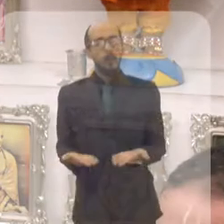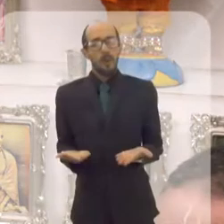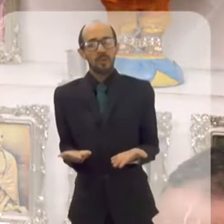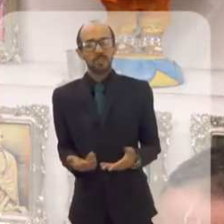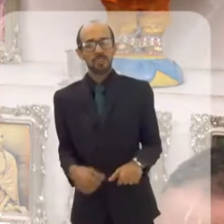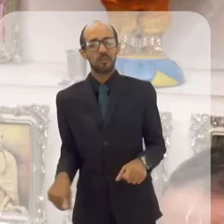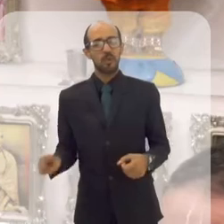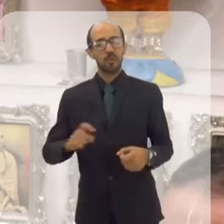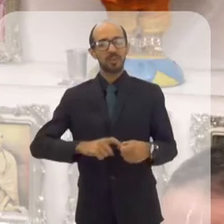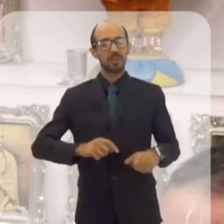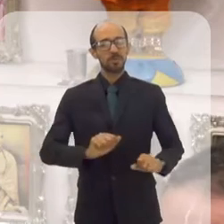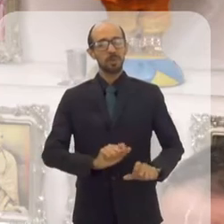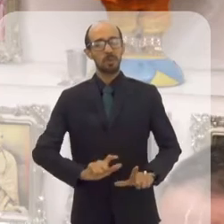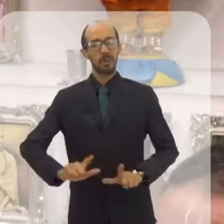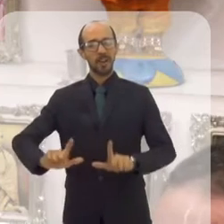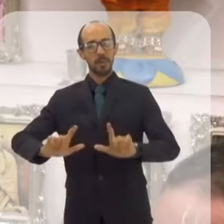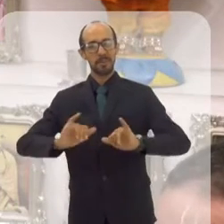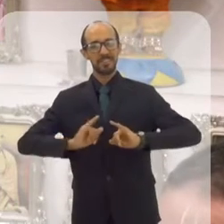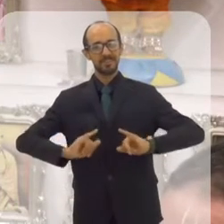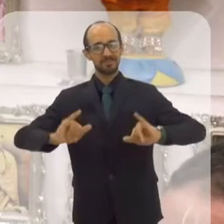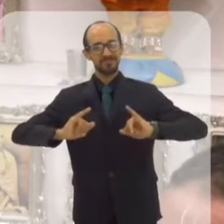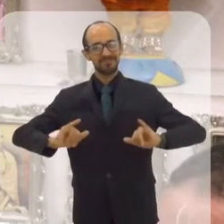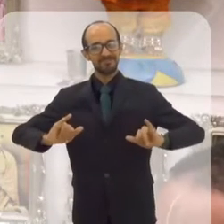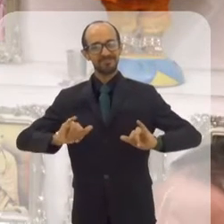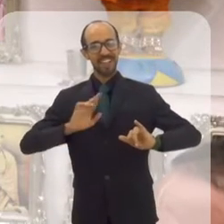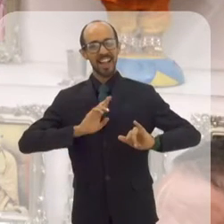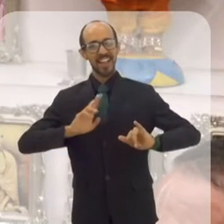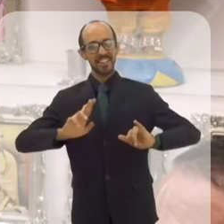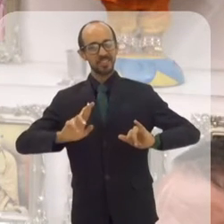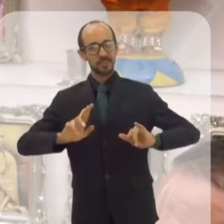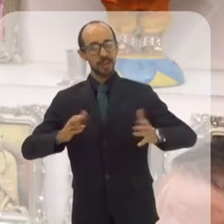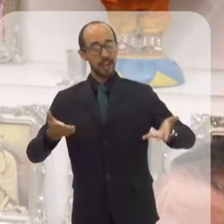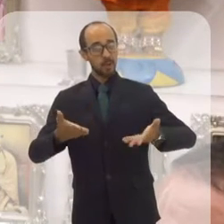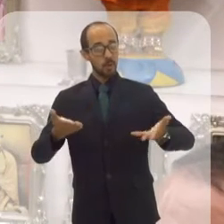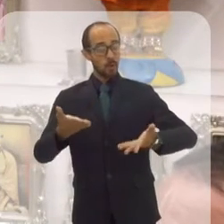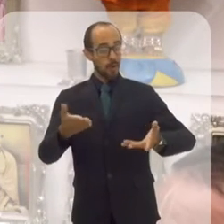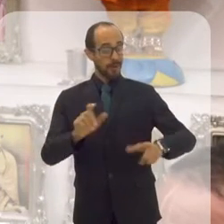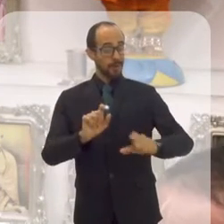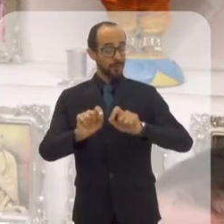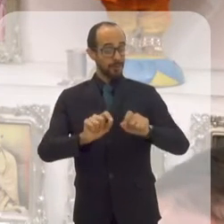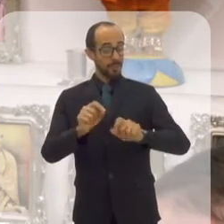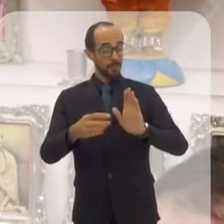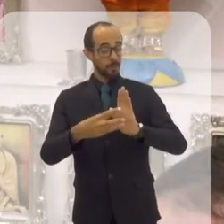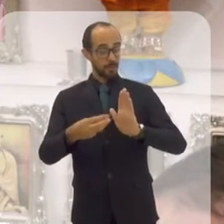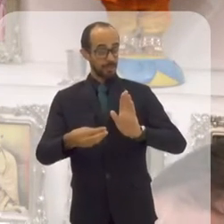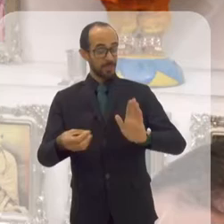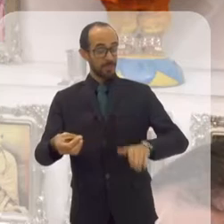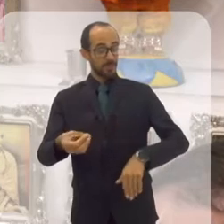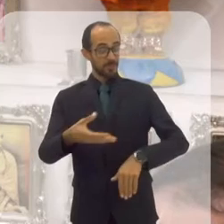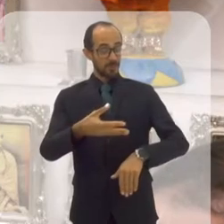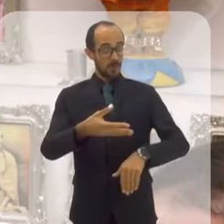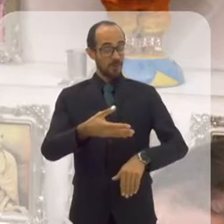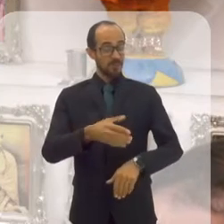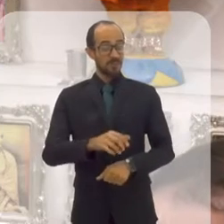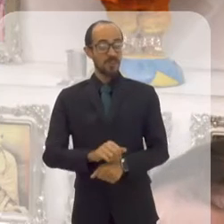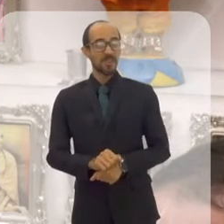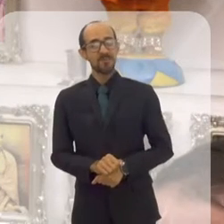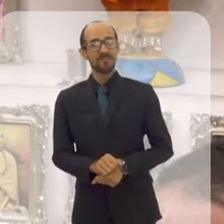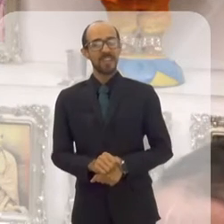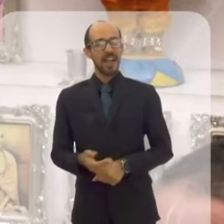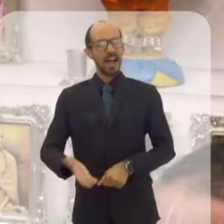nós estamos hoje de volta com programa espi o religião dentro de uma nova temporada